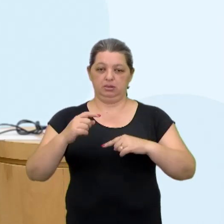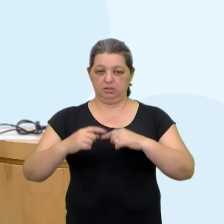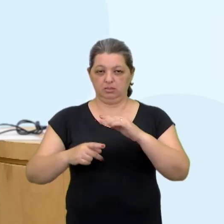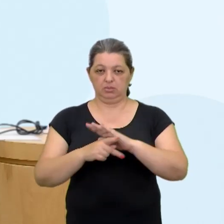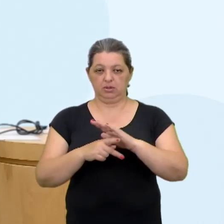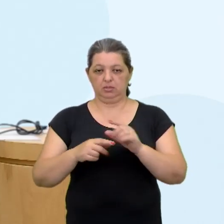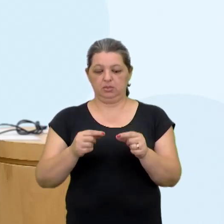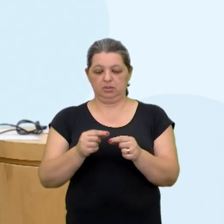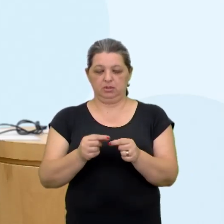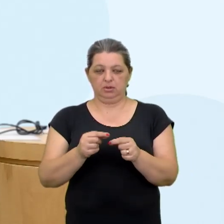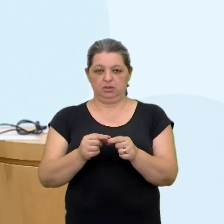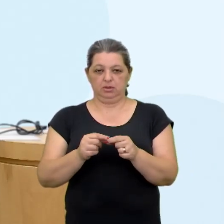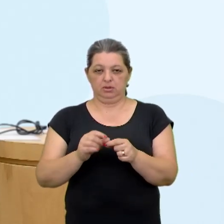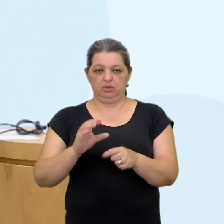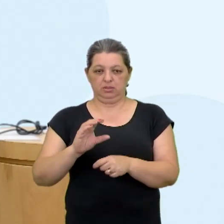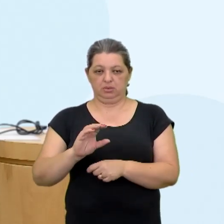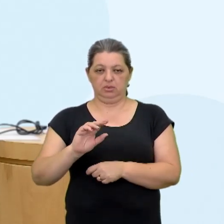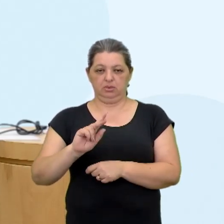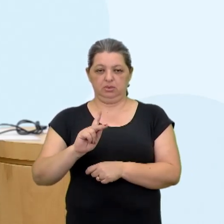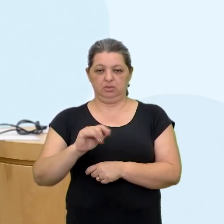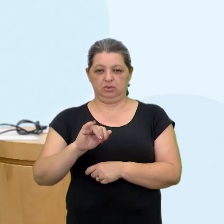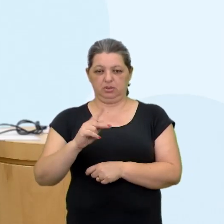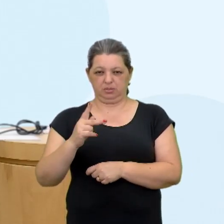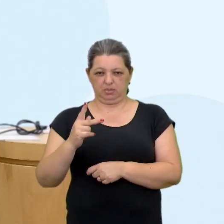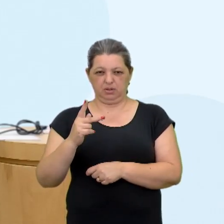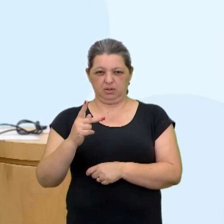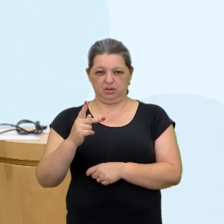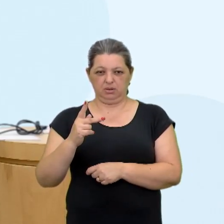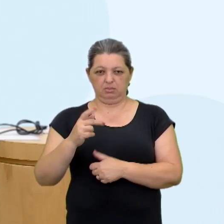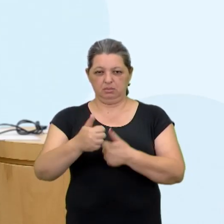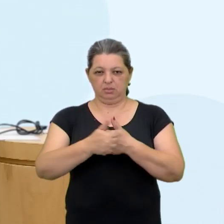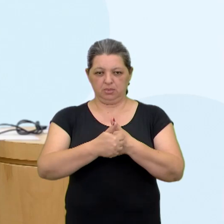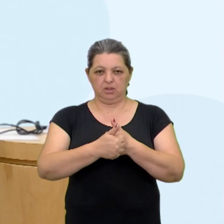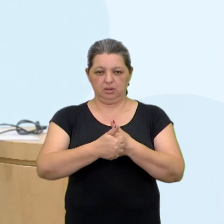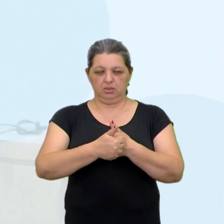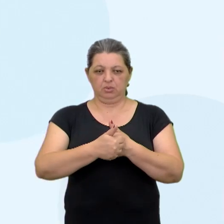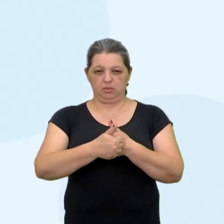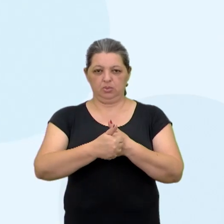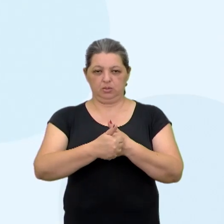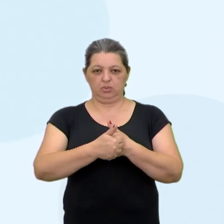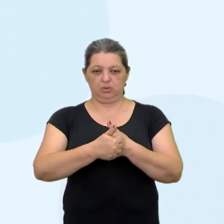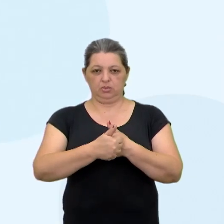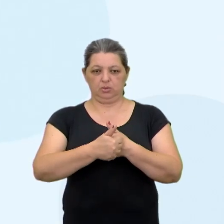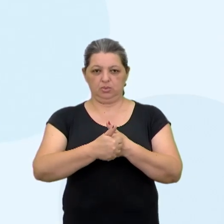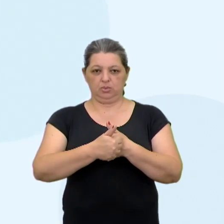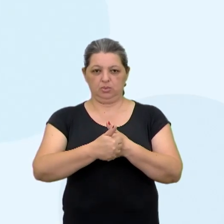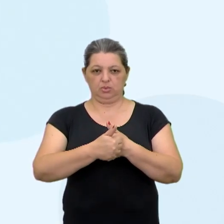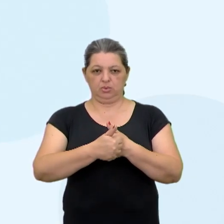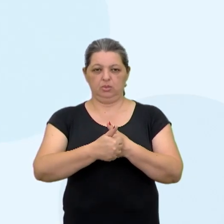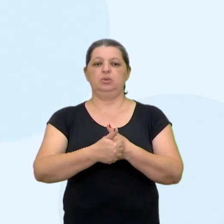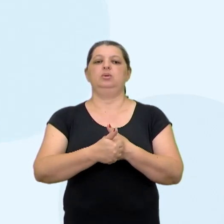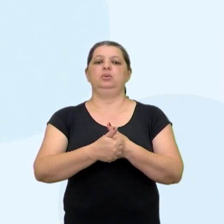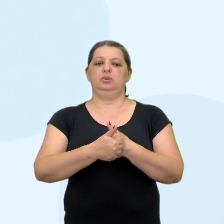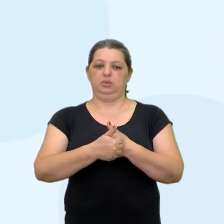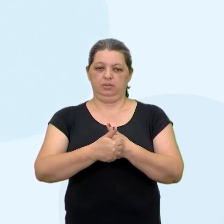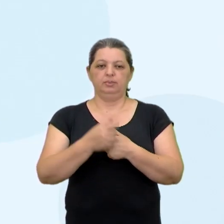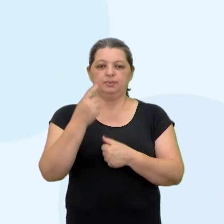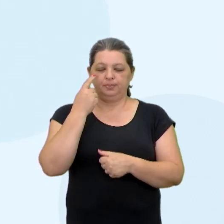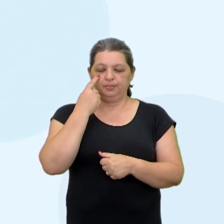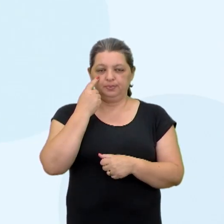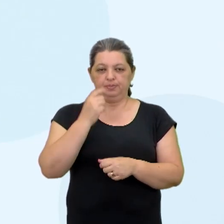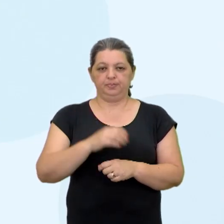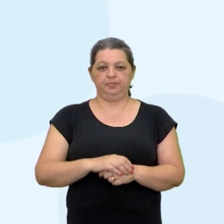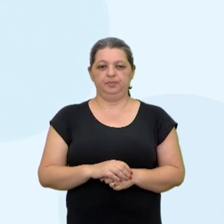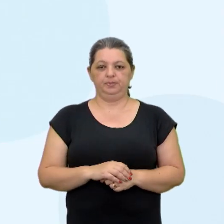também tem esse chip aqui do lado do relógio. Deixa eu achar aqui o meu Mars. Está em cima, é. Que tá